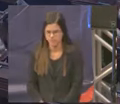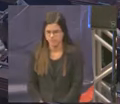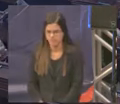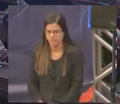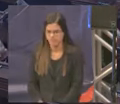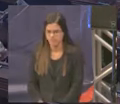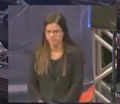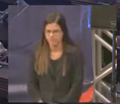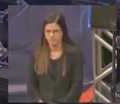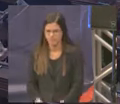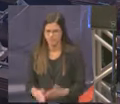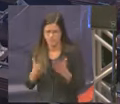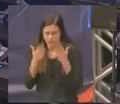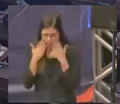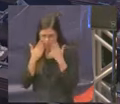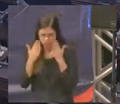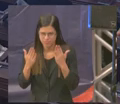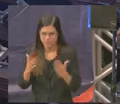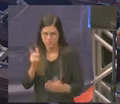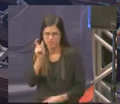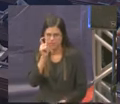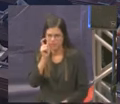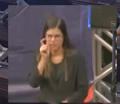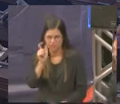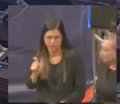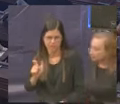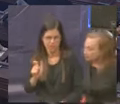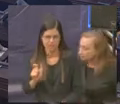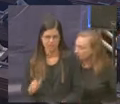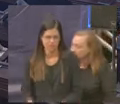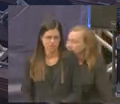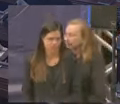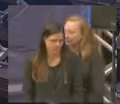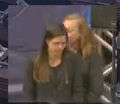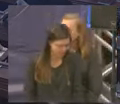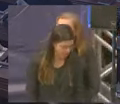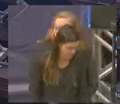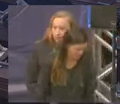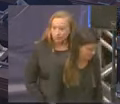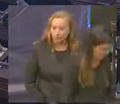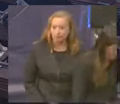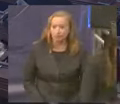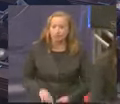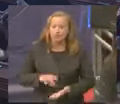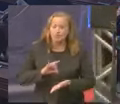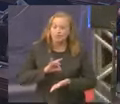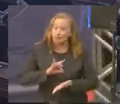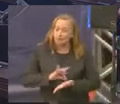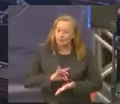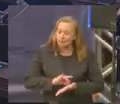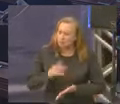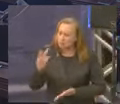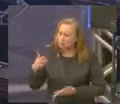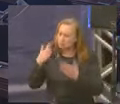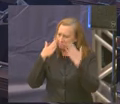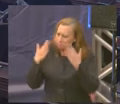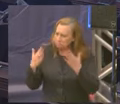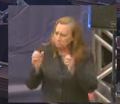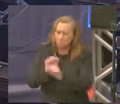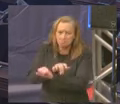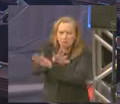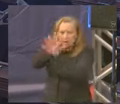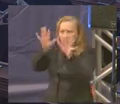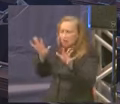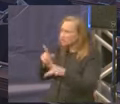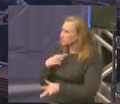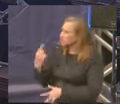Uma apresentação muito interessante, professor Paulo, muito interessante. E, realmente, a sua apresentação, ela deixa claro o que nós